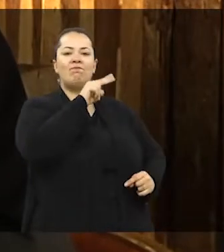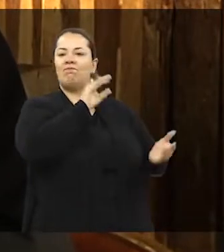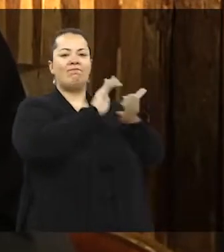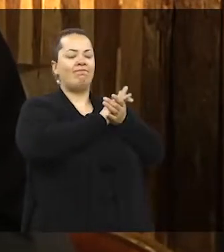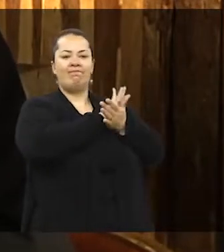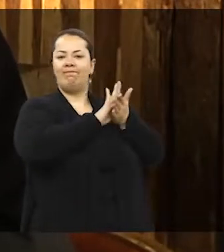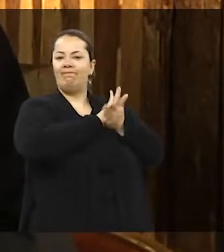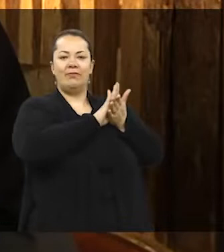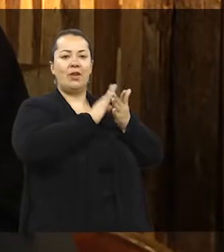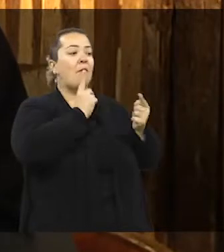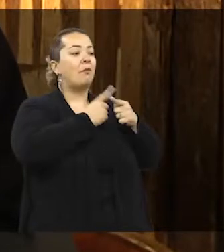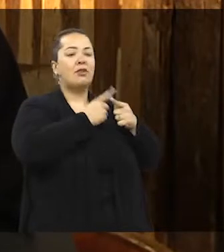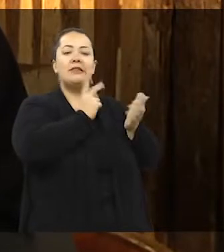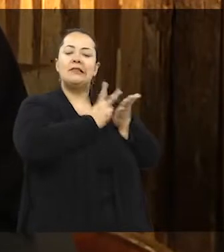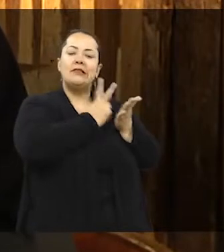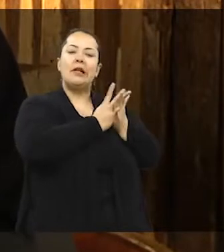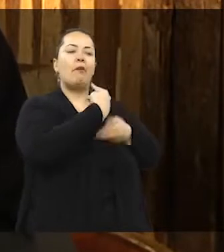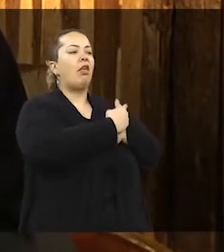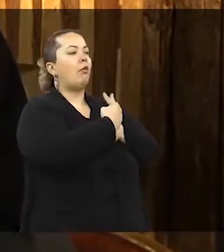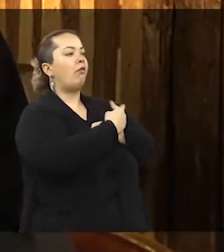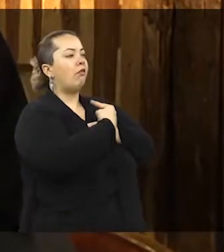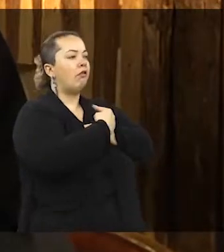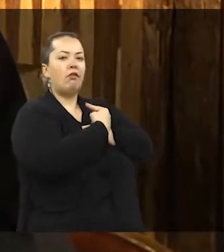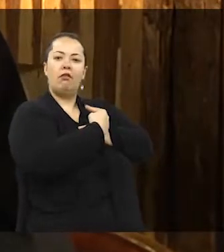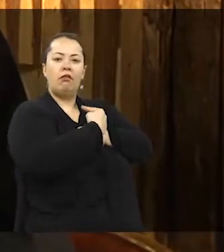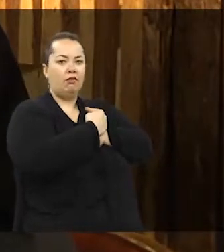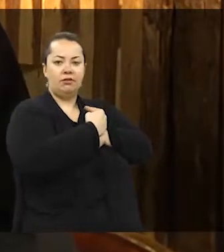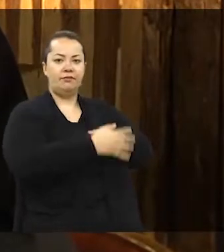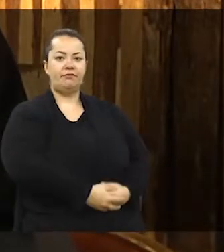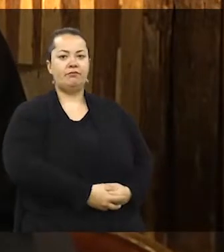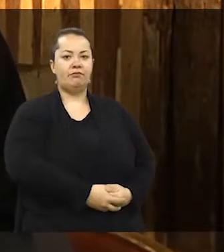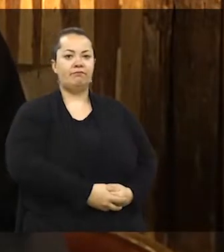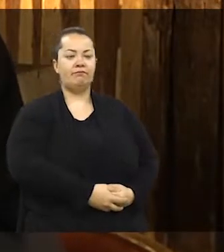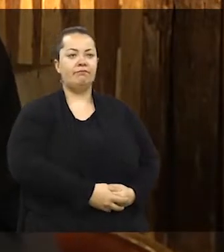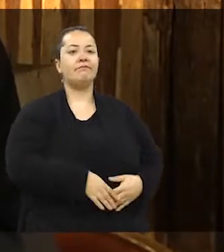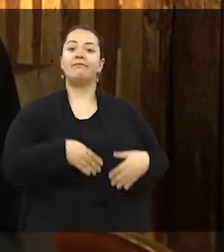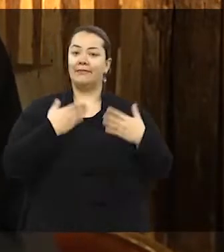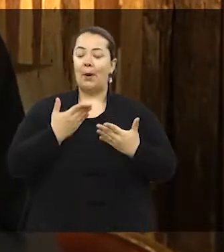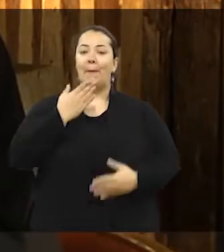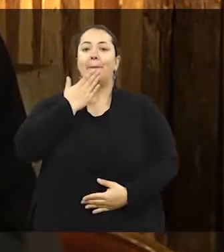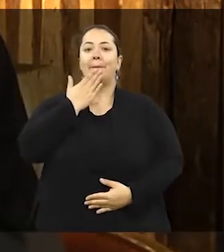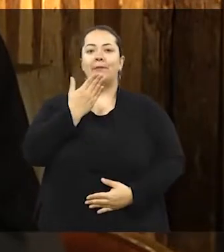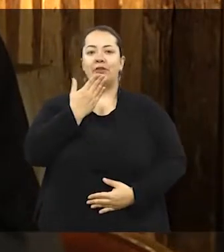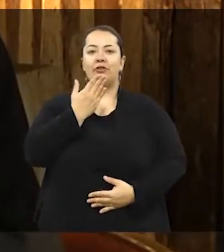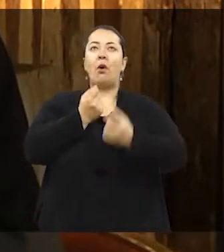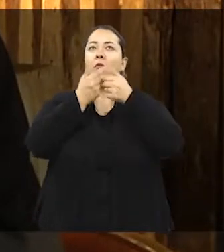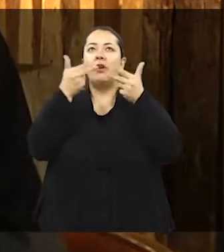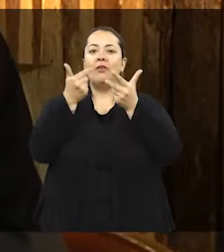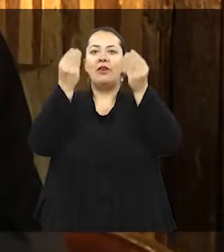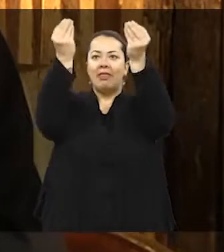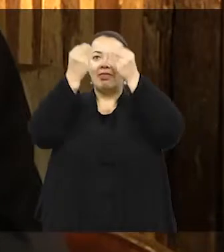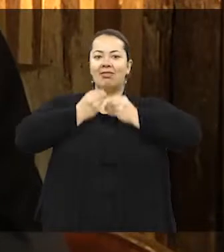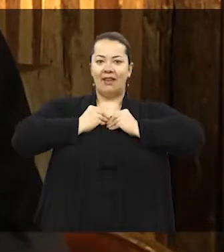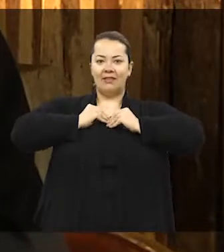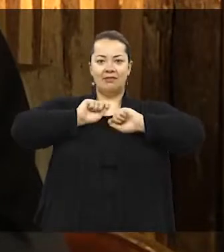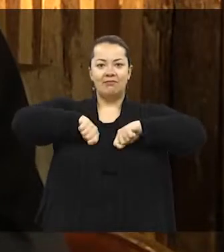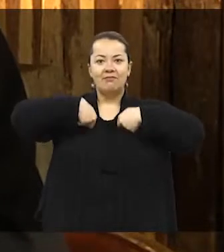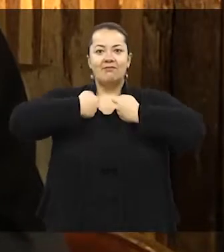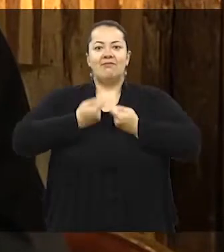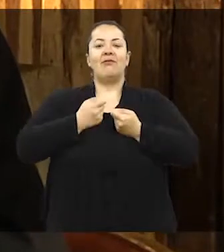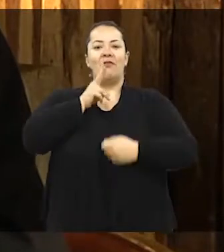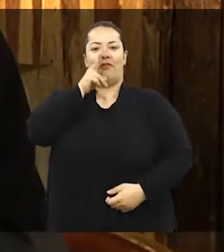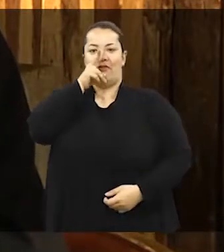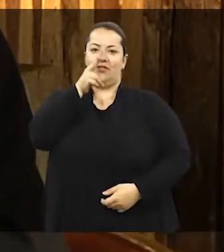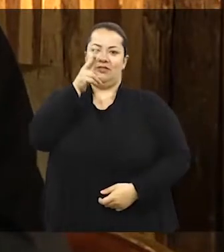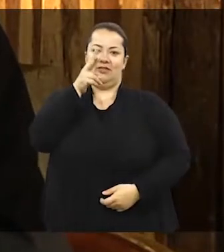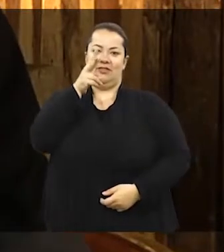fosse bonita e disputada pelos índios da tribo, pediu algo que lhe devolvesse suas forças, para que sua filha pudesse